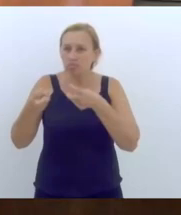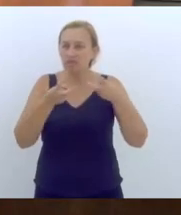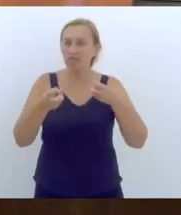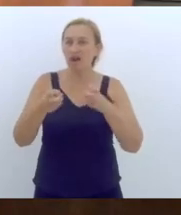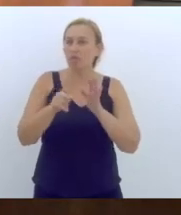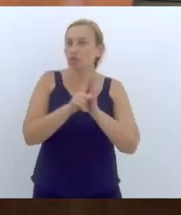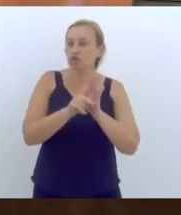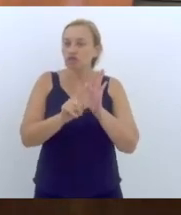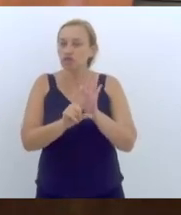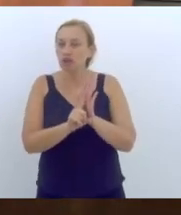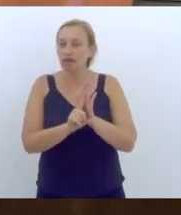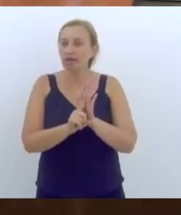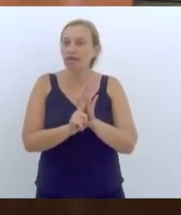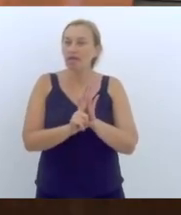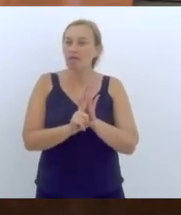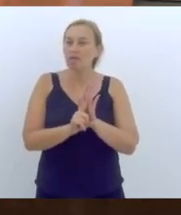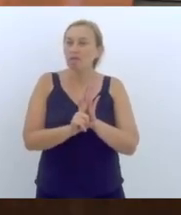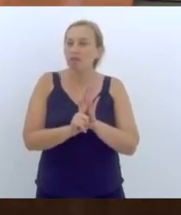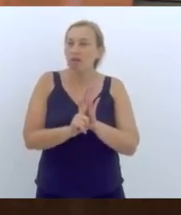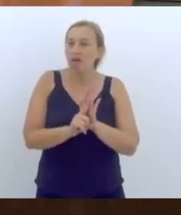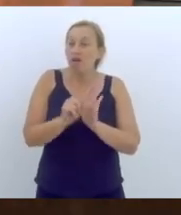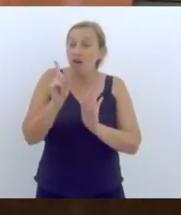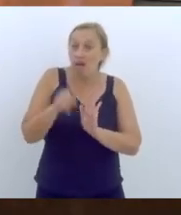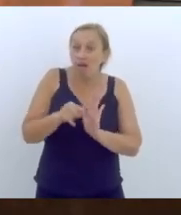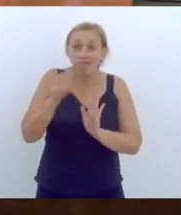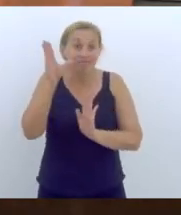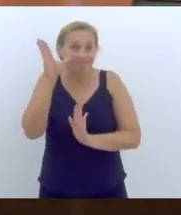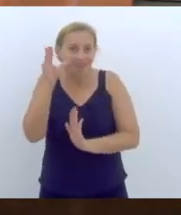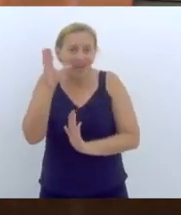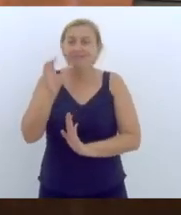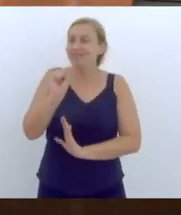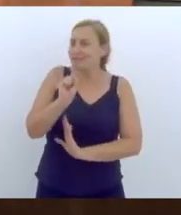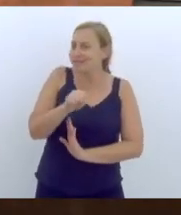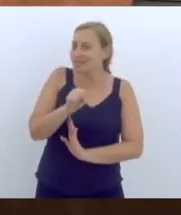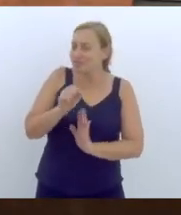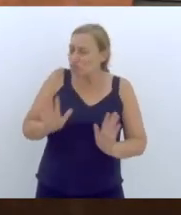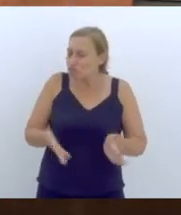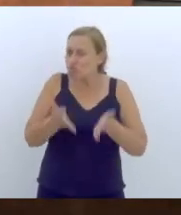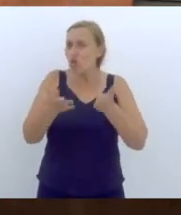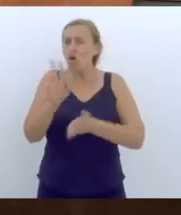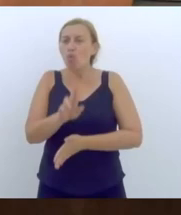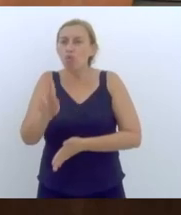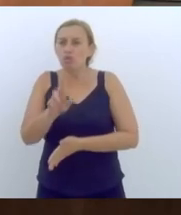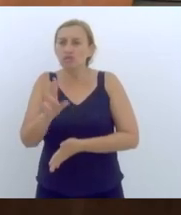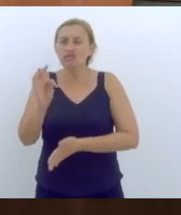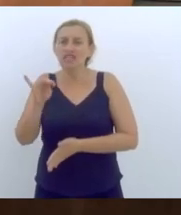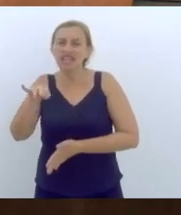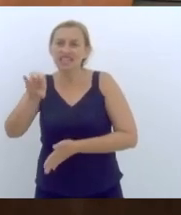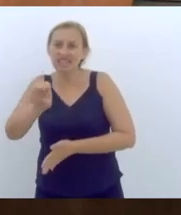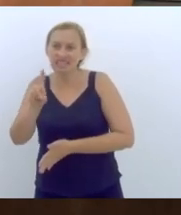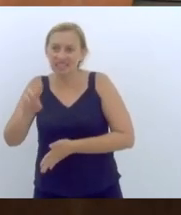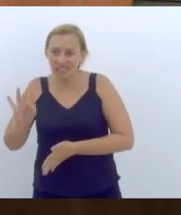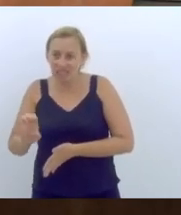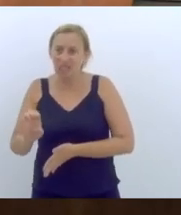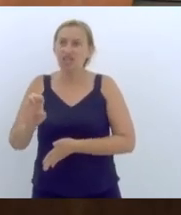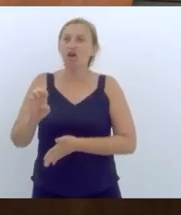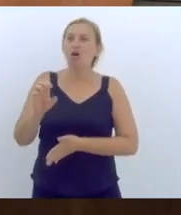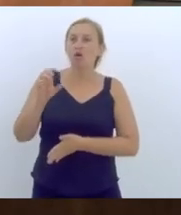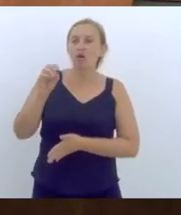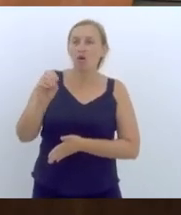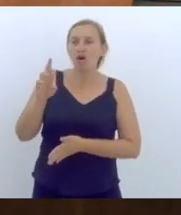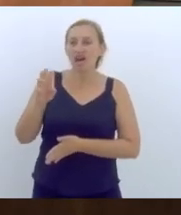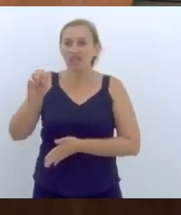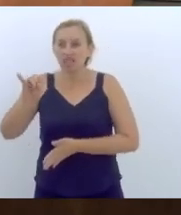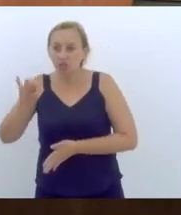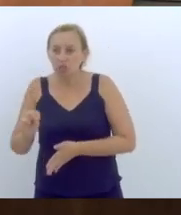projeto de lei é muito interessante por estimular o uso de fertilizantes orgânicos menos